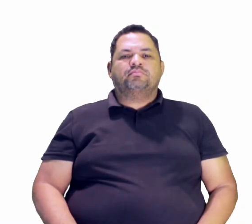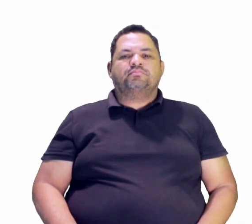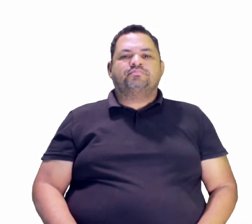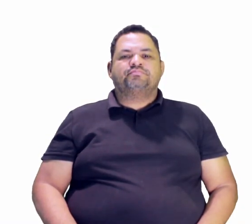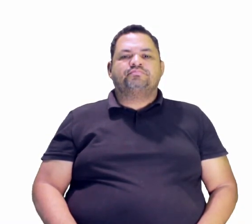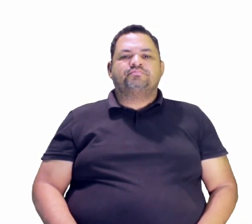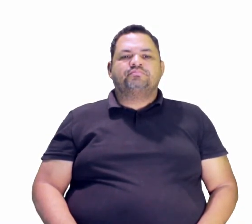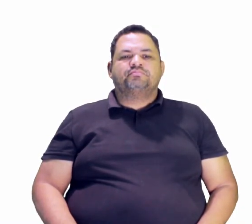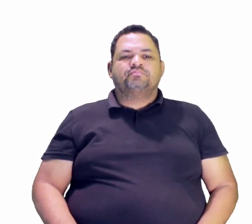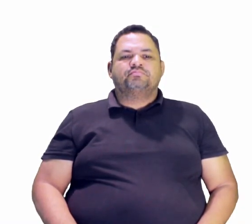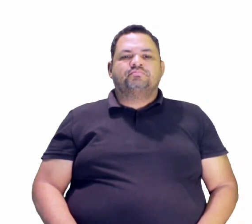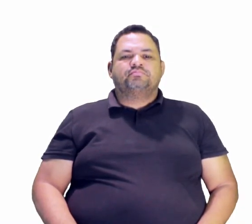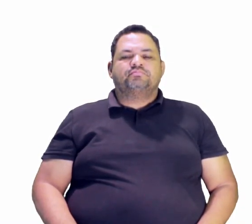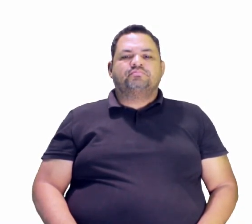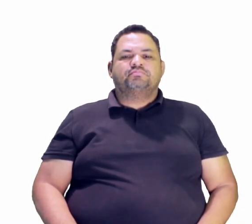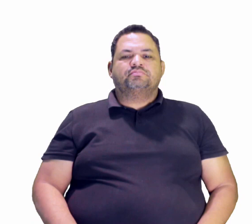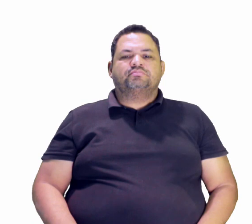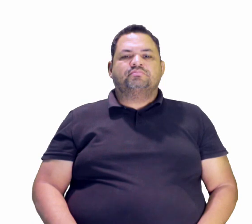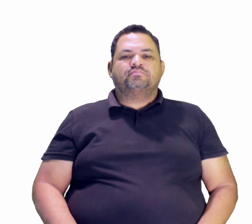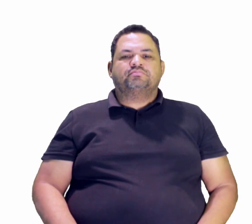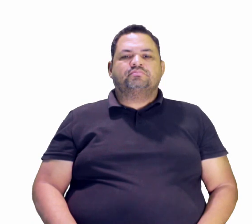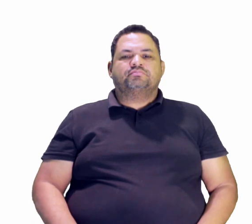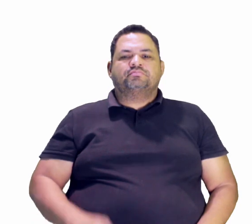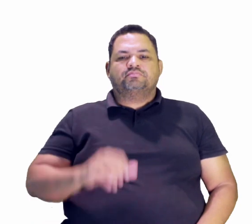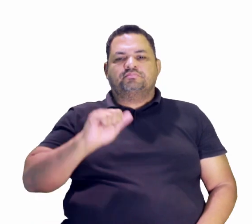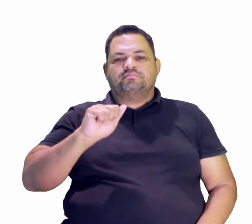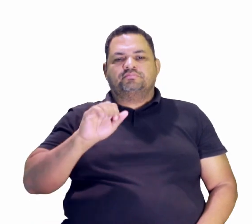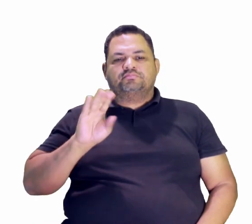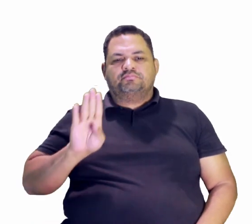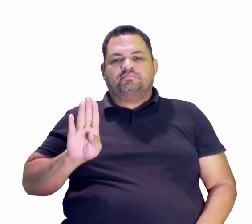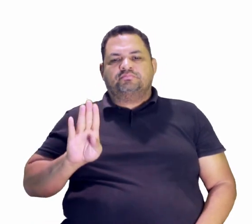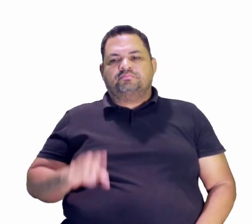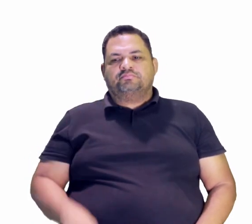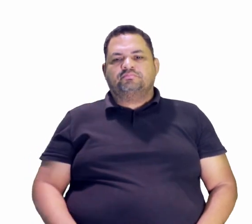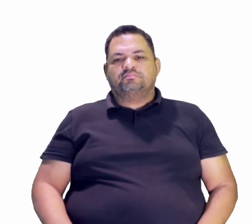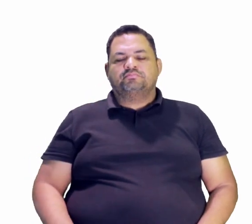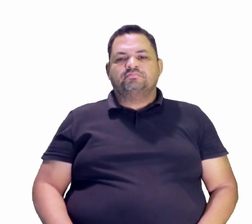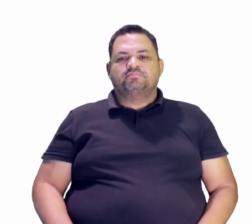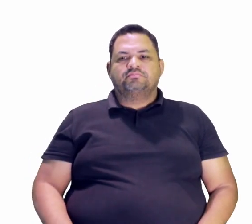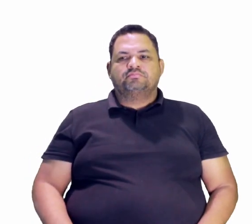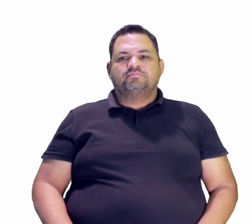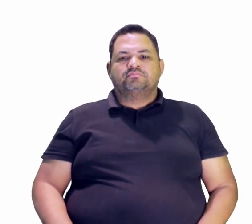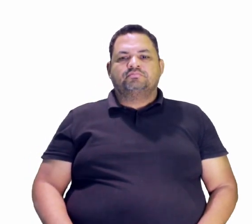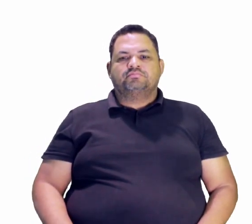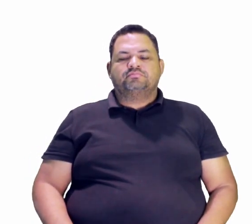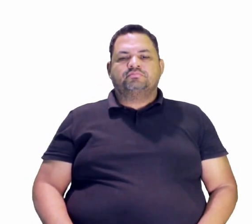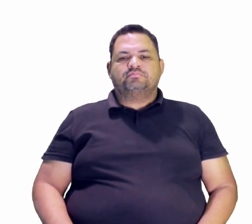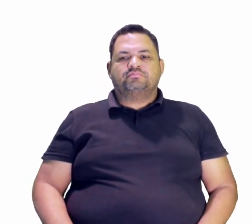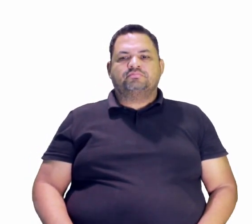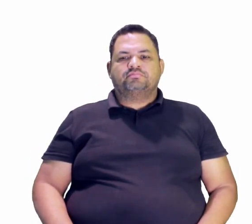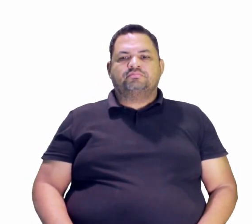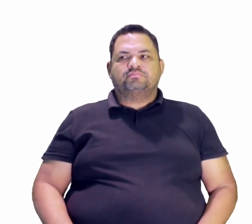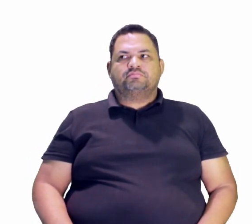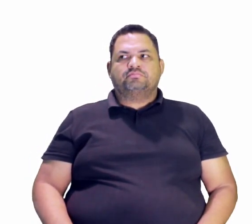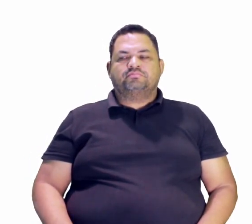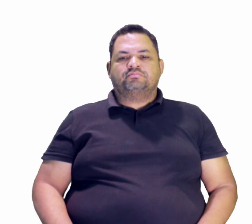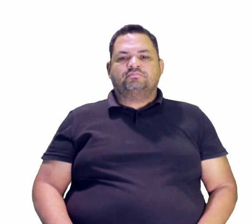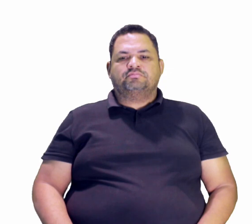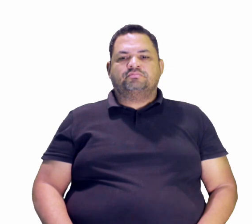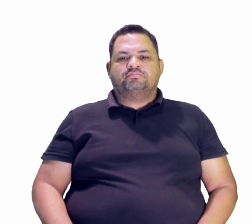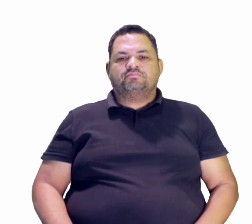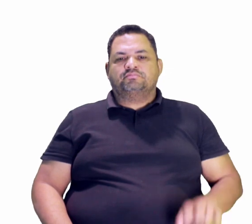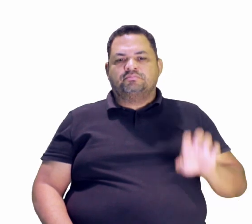Então, segmento de reta, né? A e B, só que o segmento aqui, nesse caso, mas está indo para a direita ou para a esquerda,